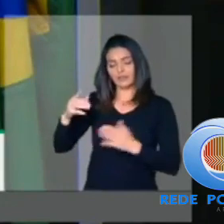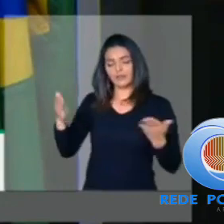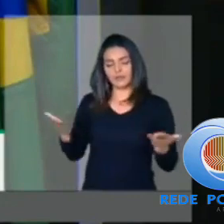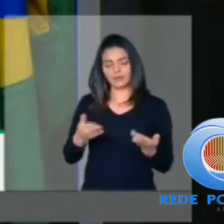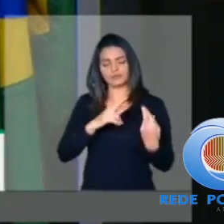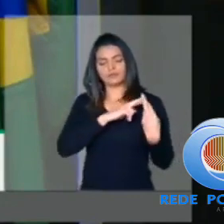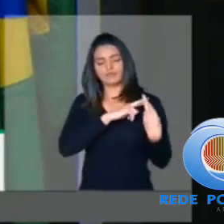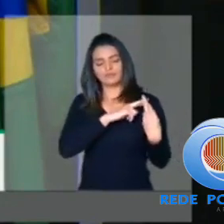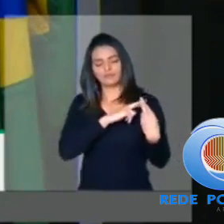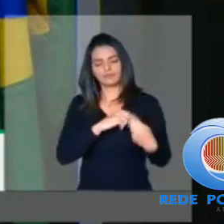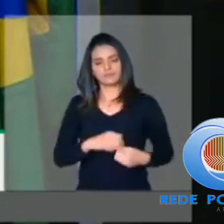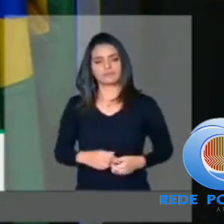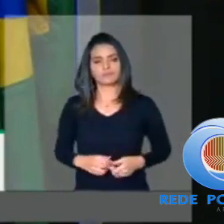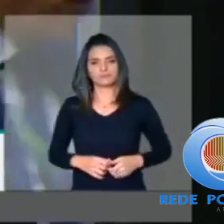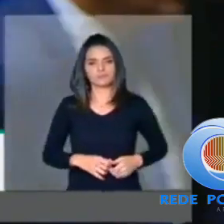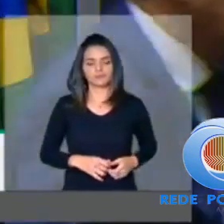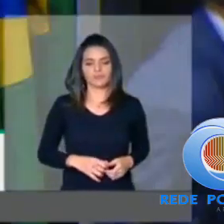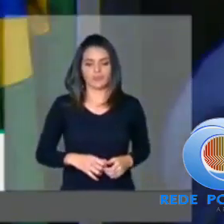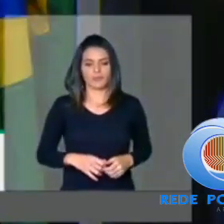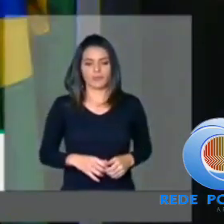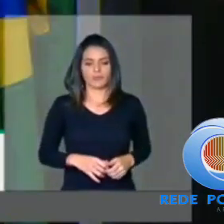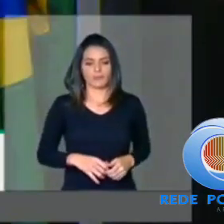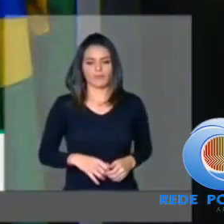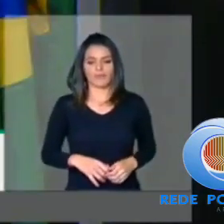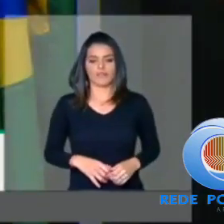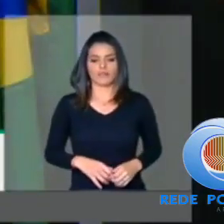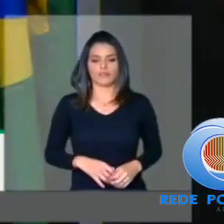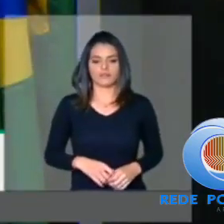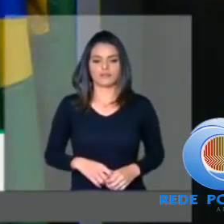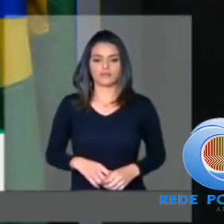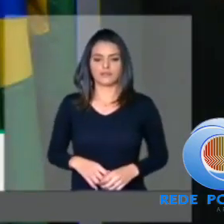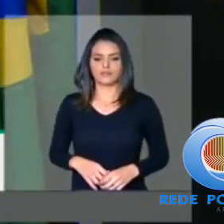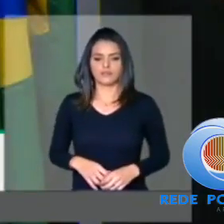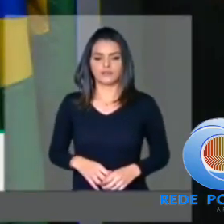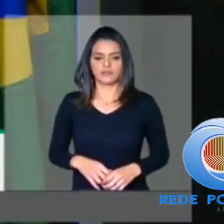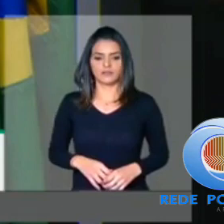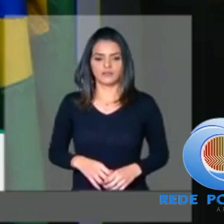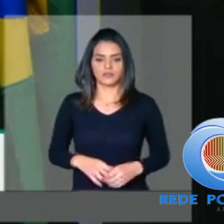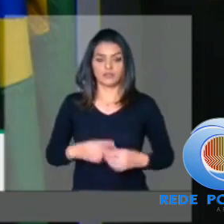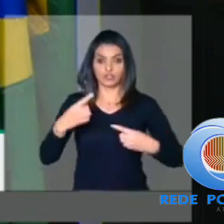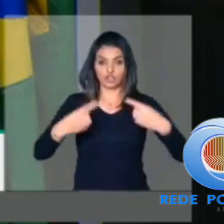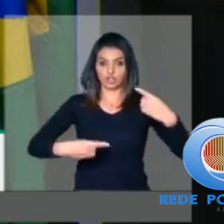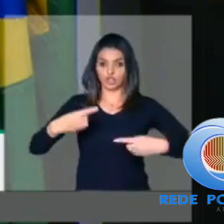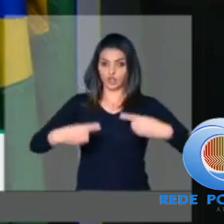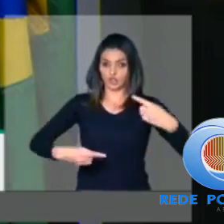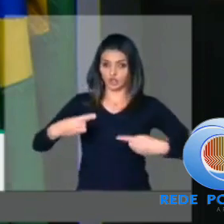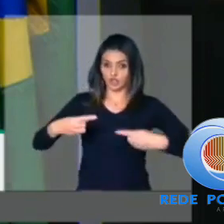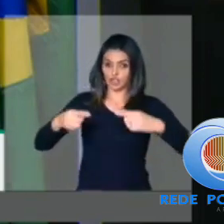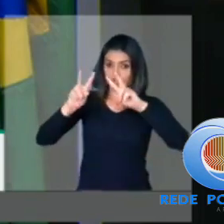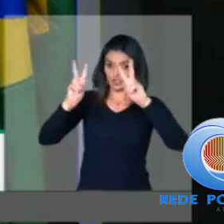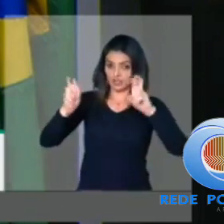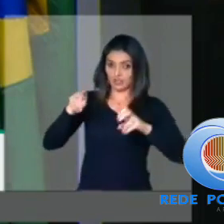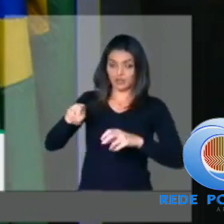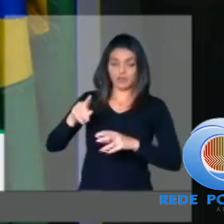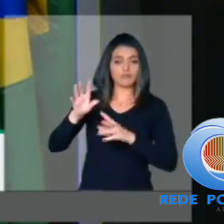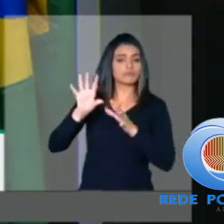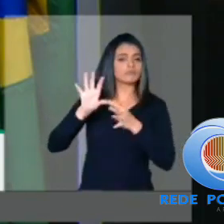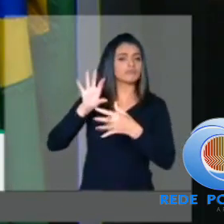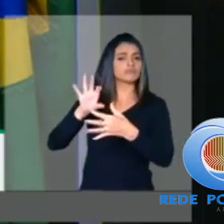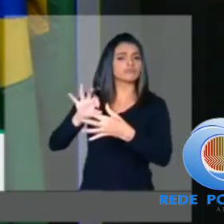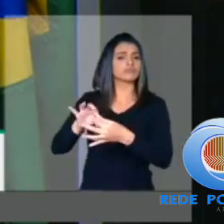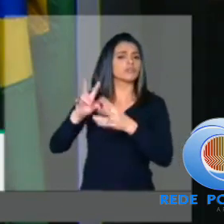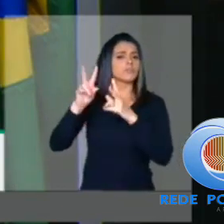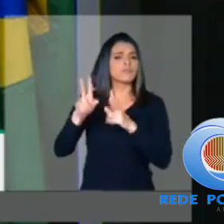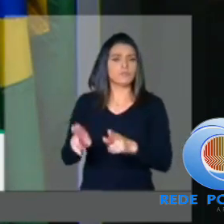tem a responsabilidade de tratar e discutir um outro tema que vai na mesma linha, na linha